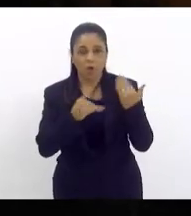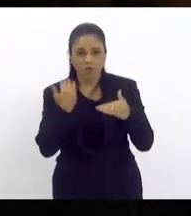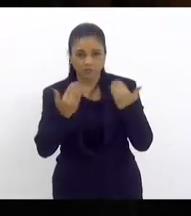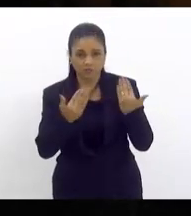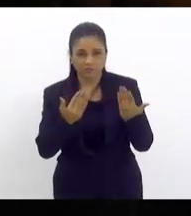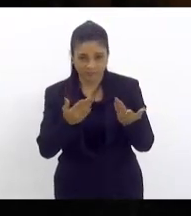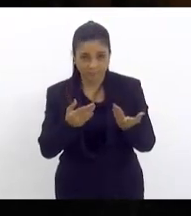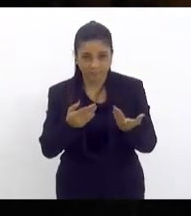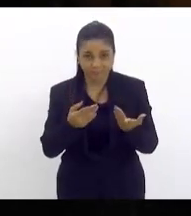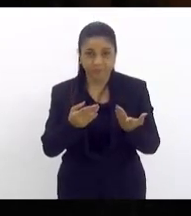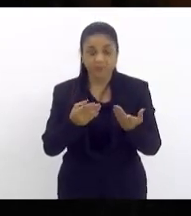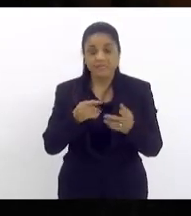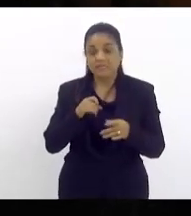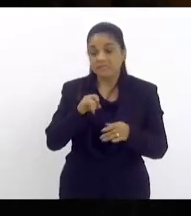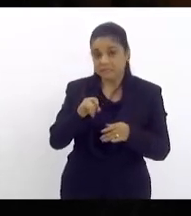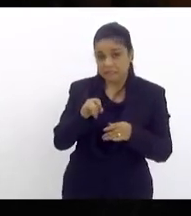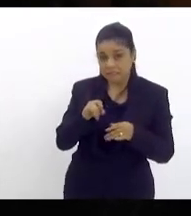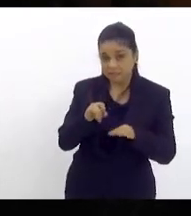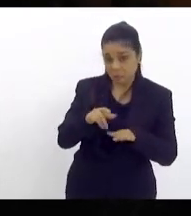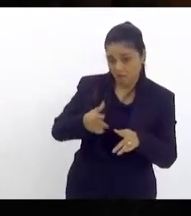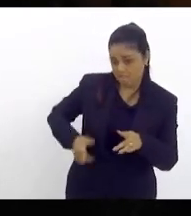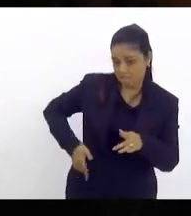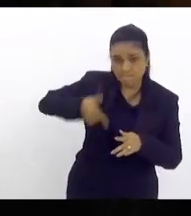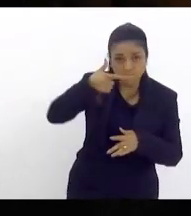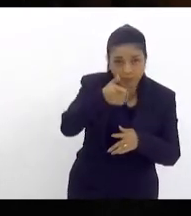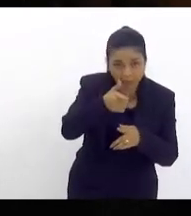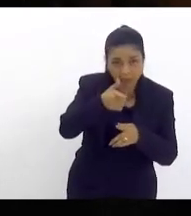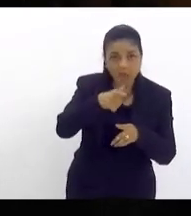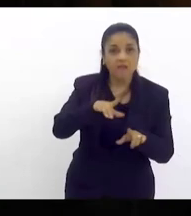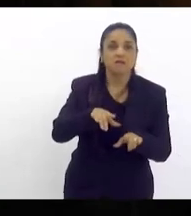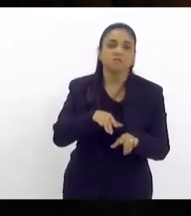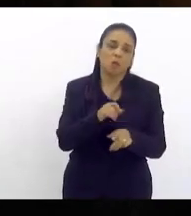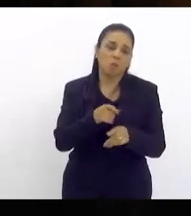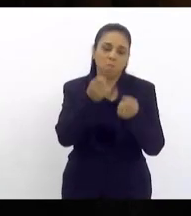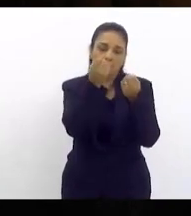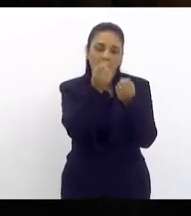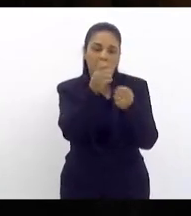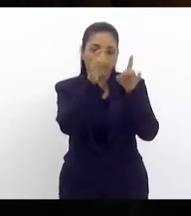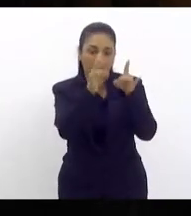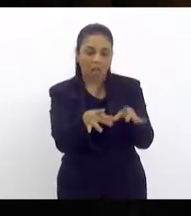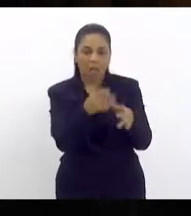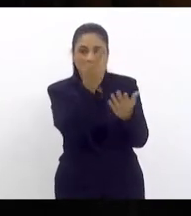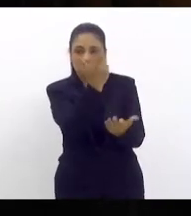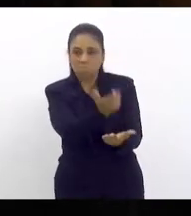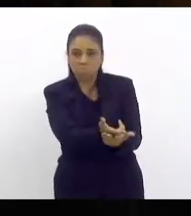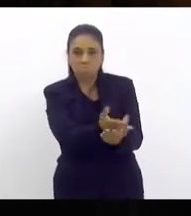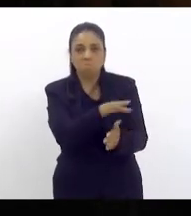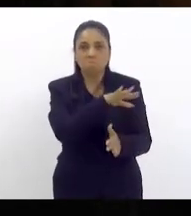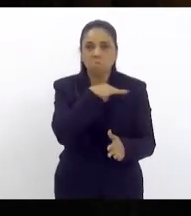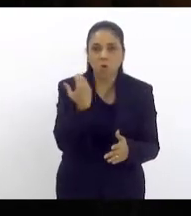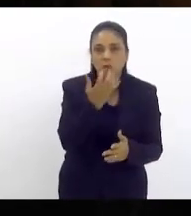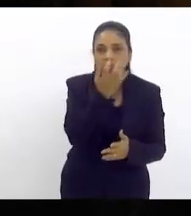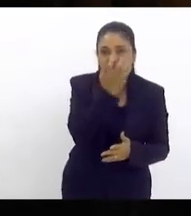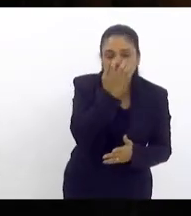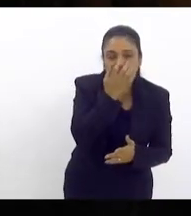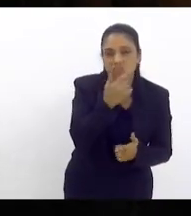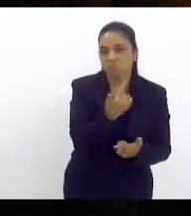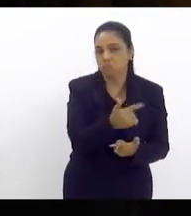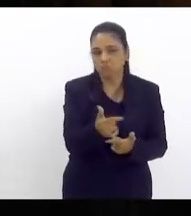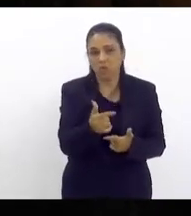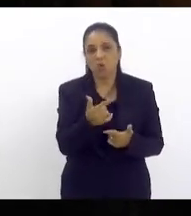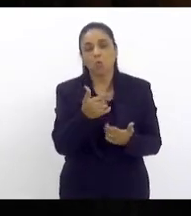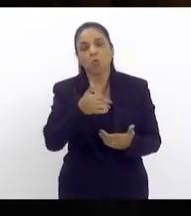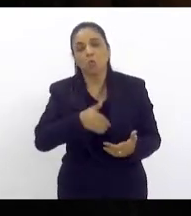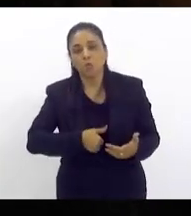é essa que se não mata na ponta do fuzil deixa morrer sem acesso a respiradores deixa morrer sem acesso à comida